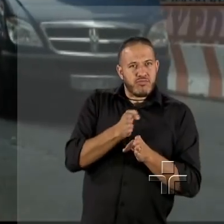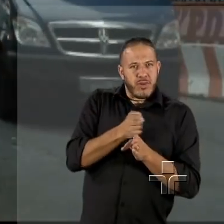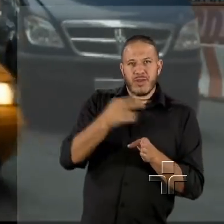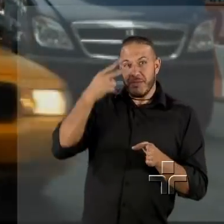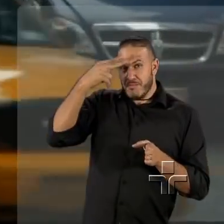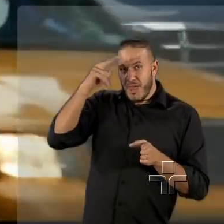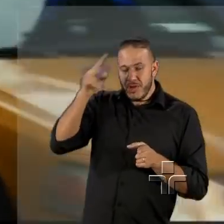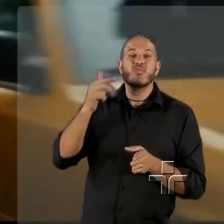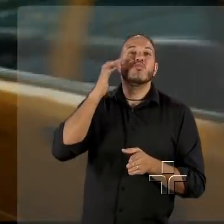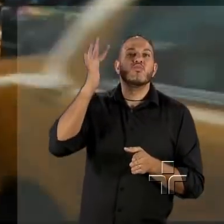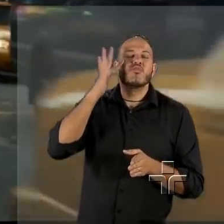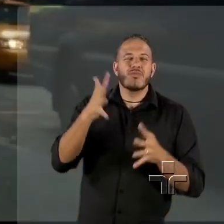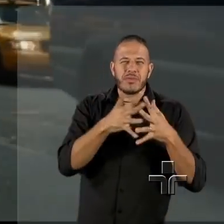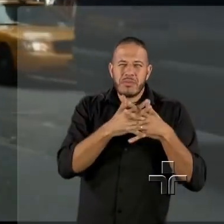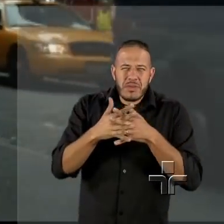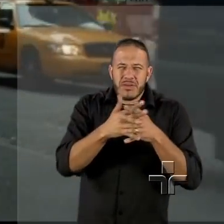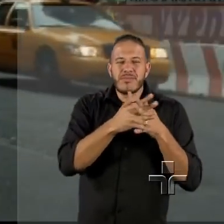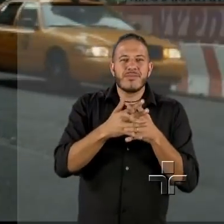imigrantes.